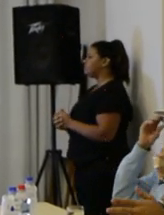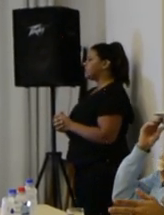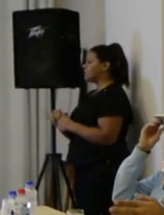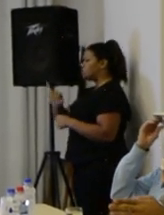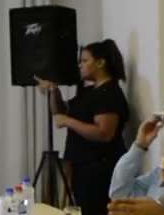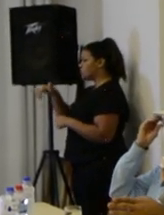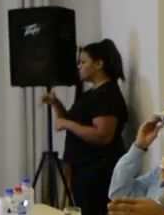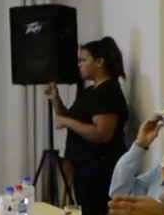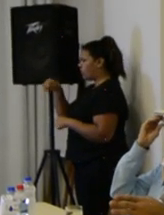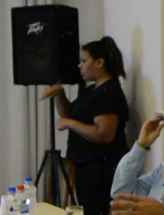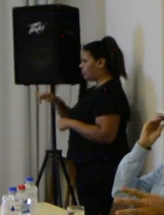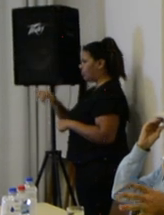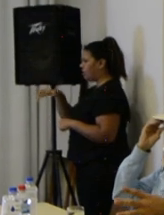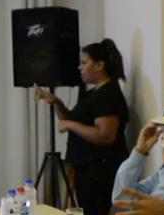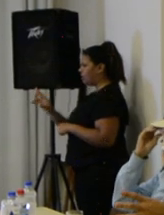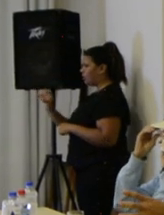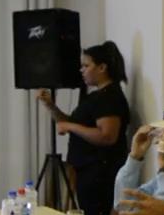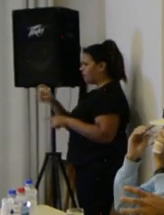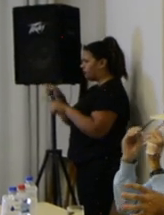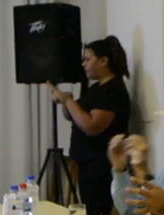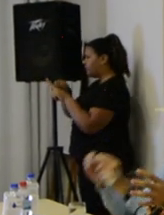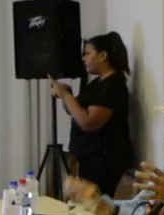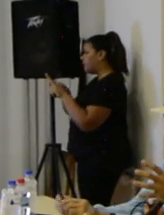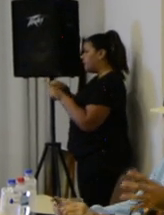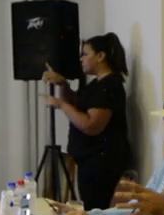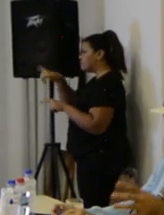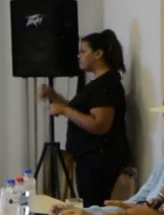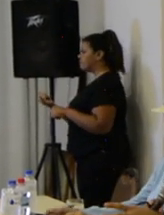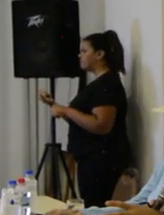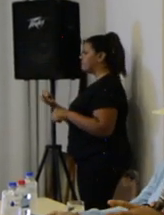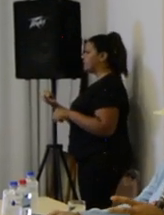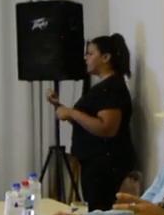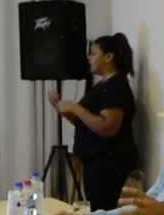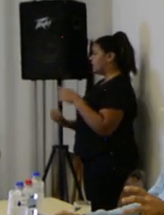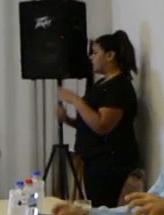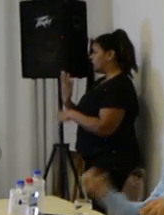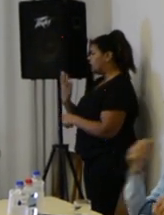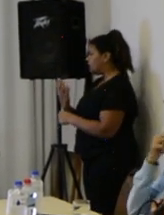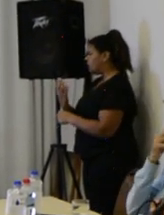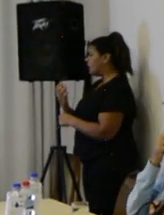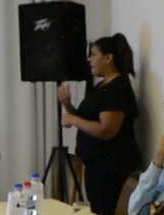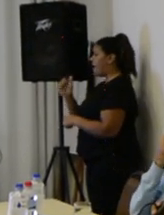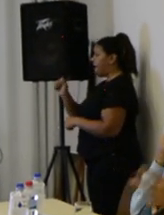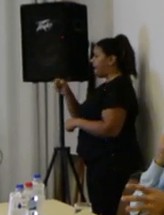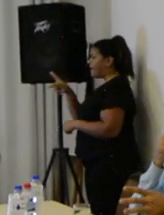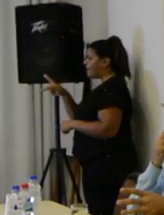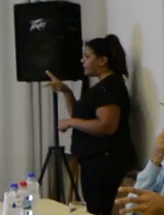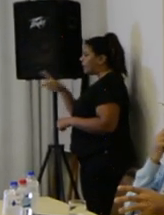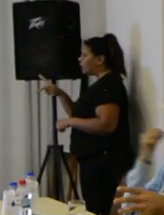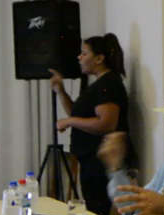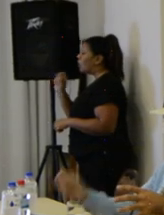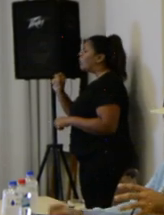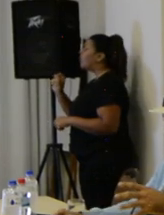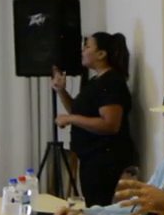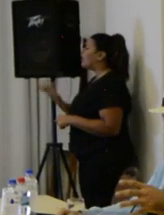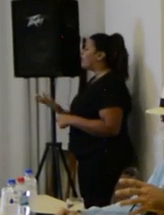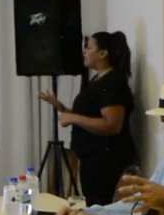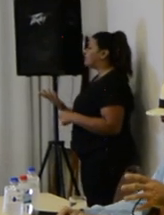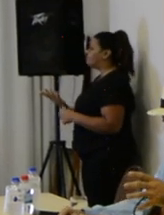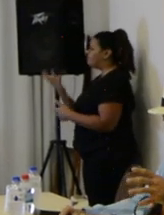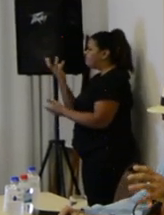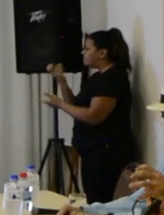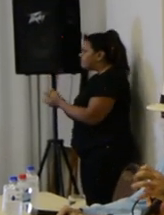logo em janeiro, nós criamos um aplicativo para que o cidadão ele tenha condições